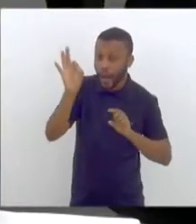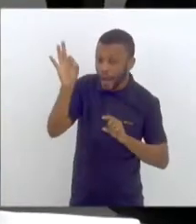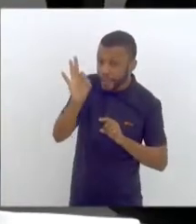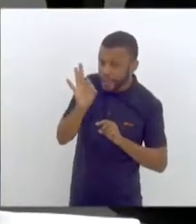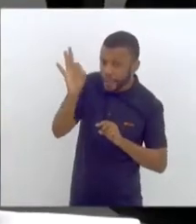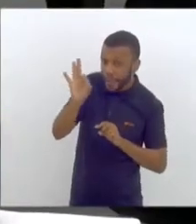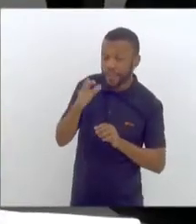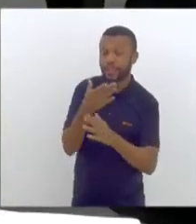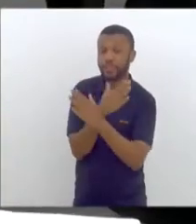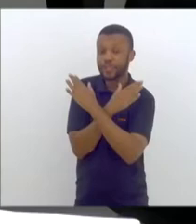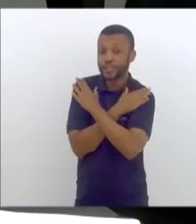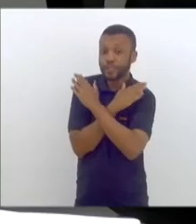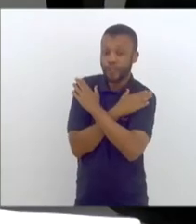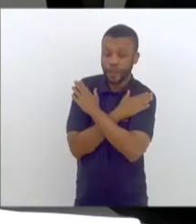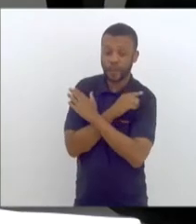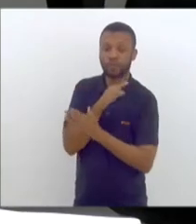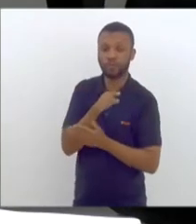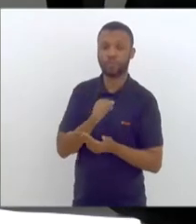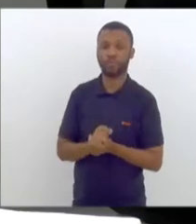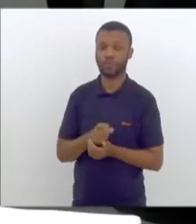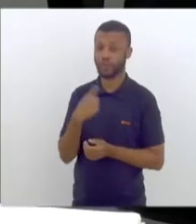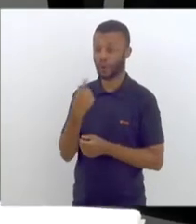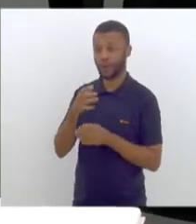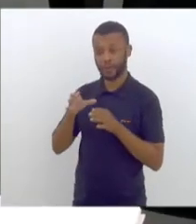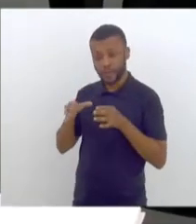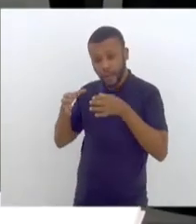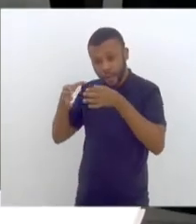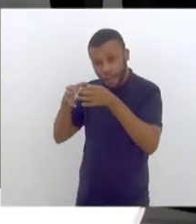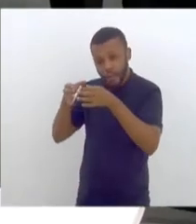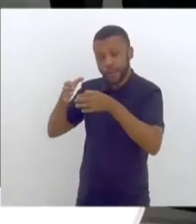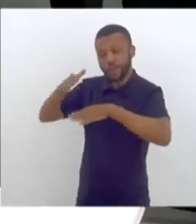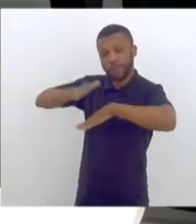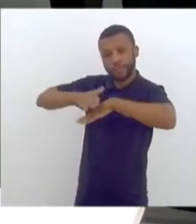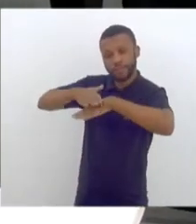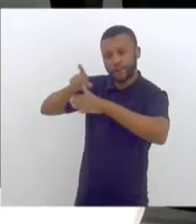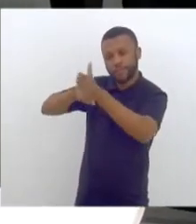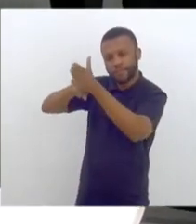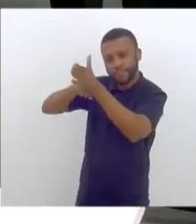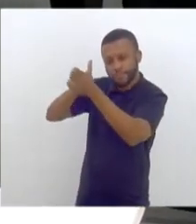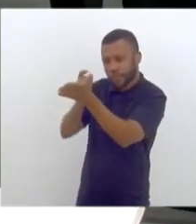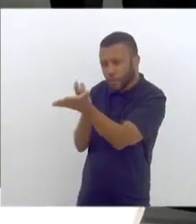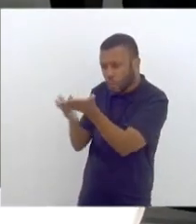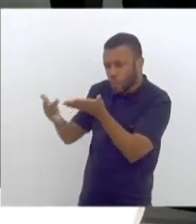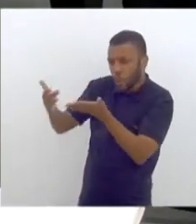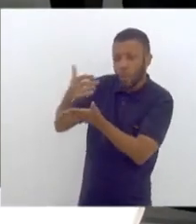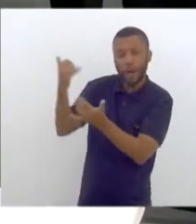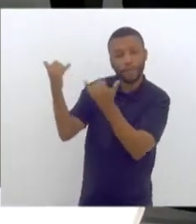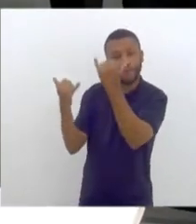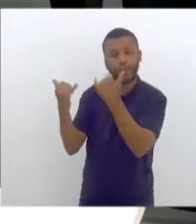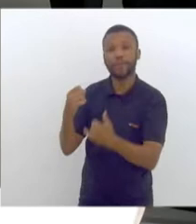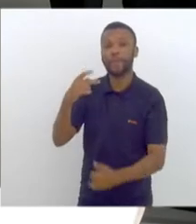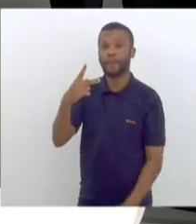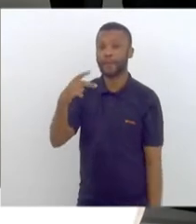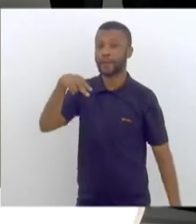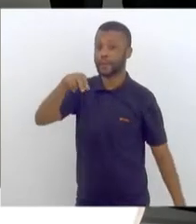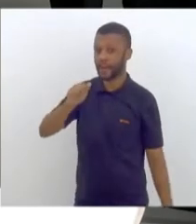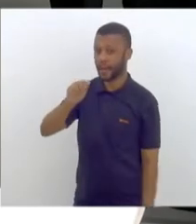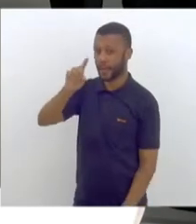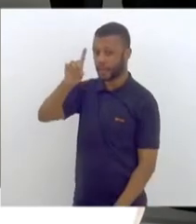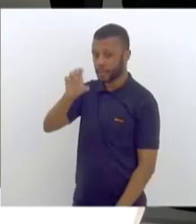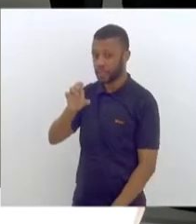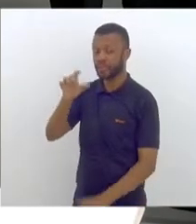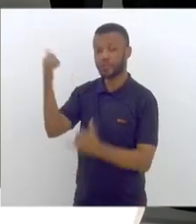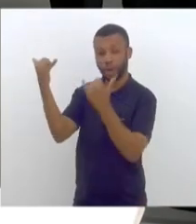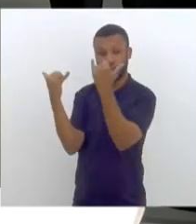a equipe é ela busca dados através do pinade Então são os dados que nós utilizamos